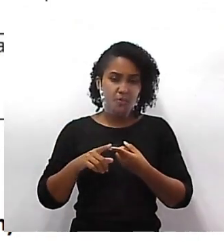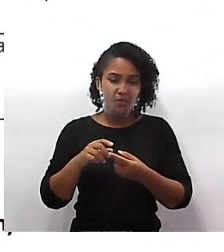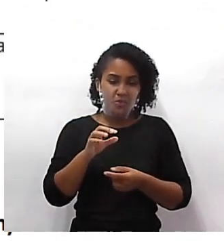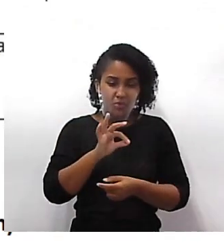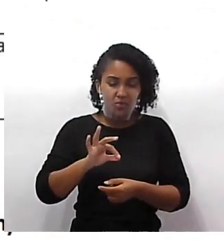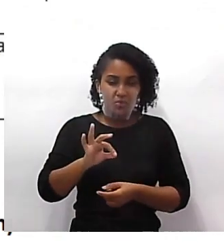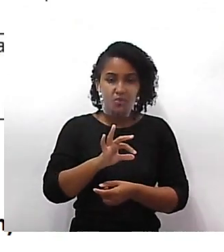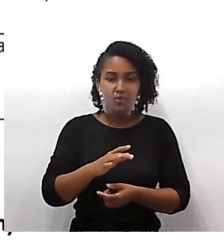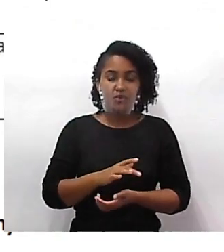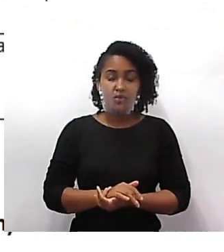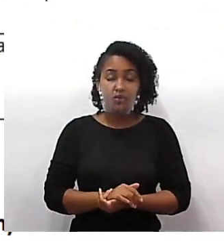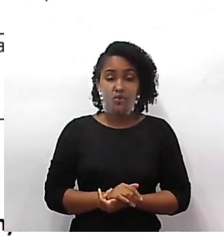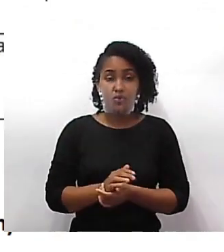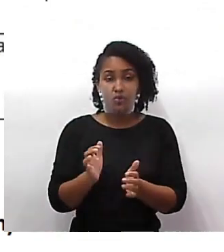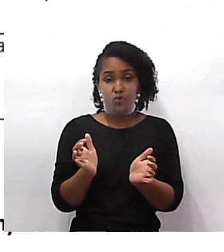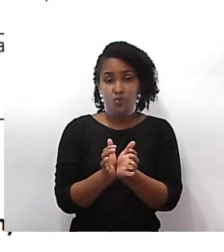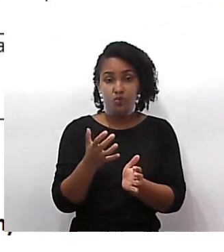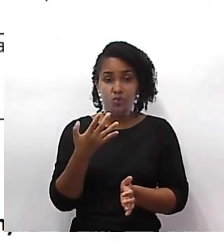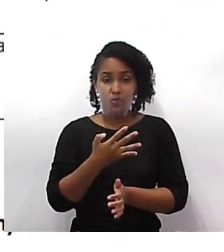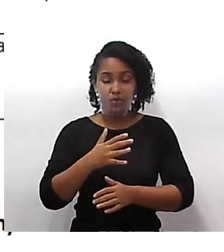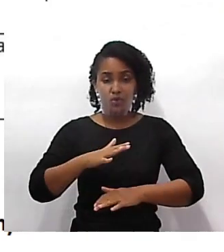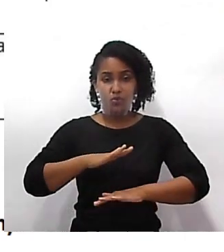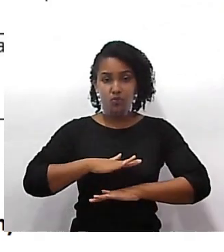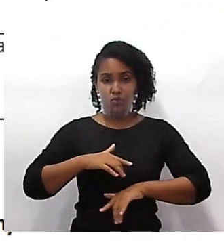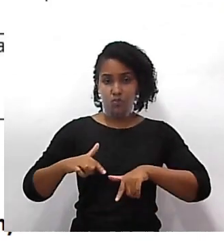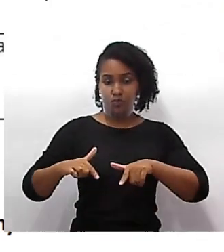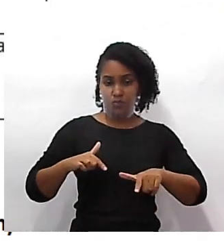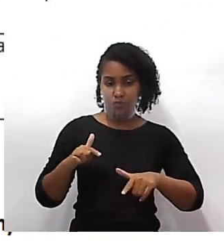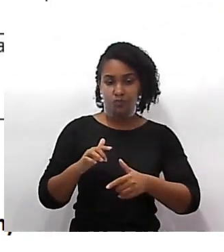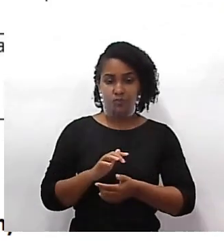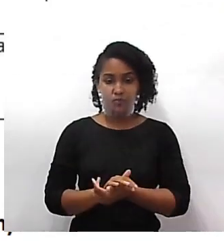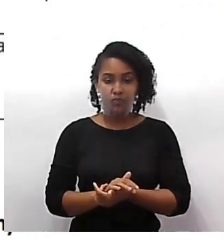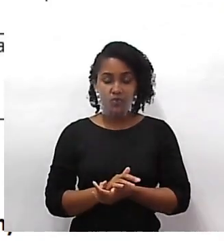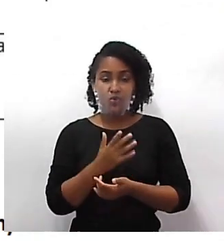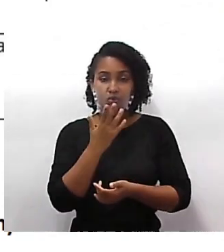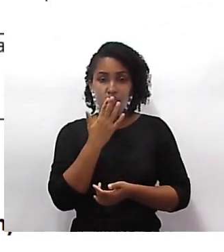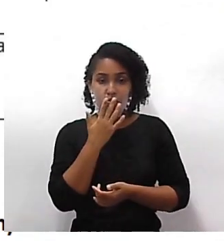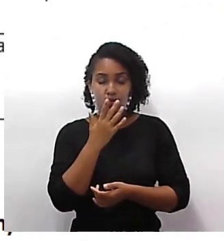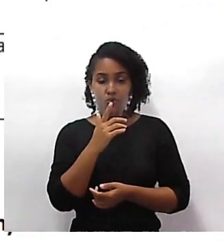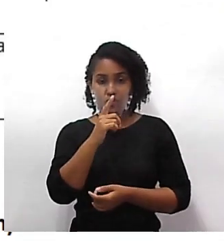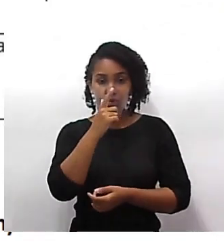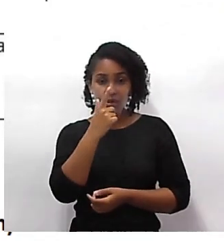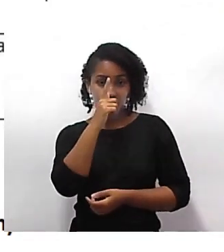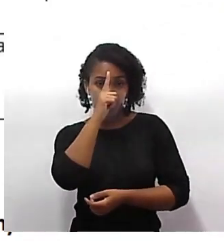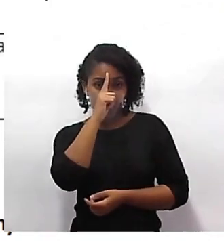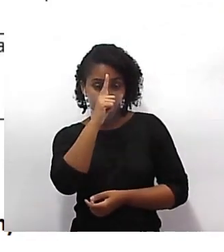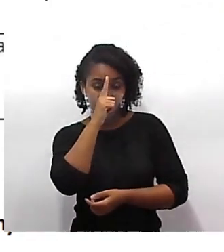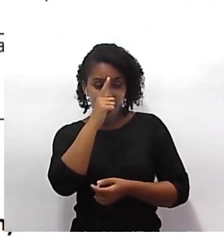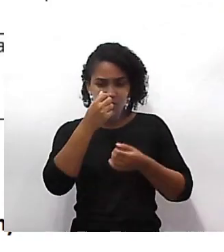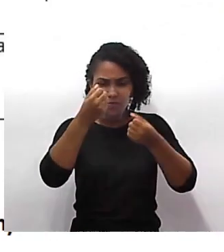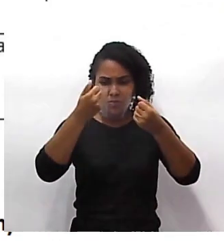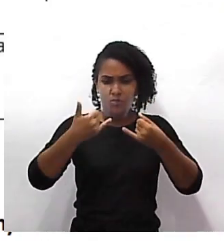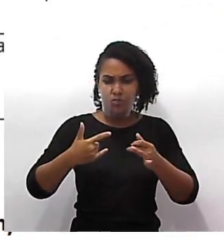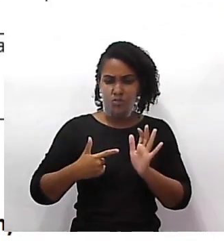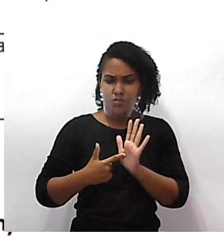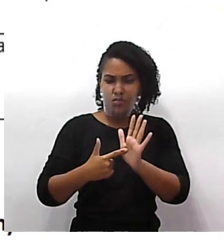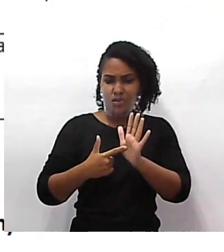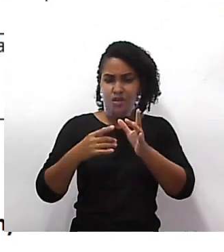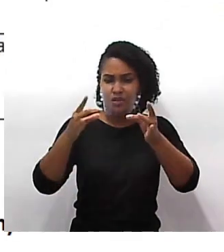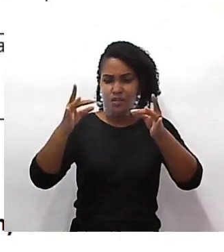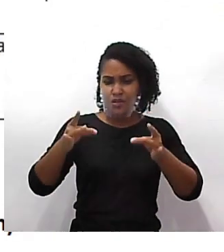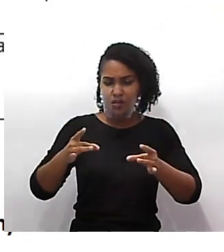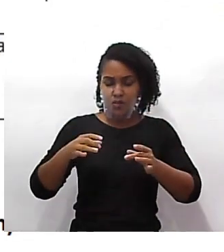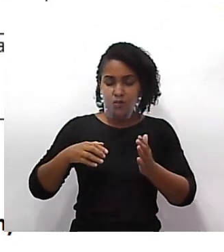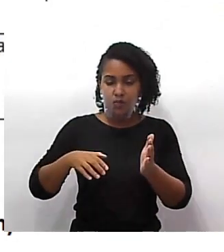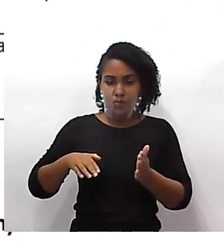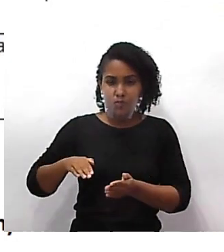grupo 4, riscos ergonômicos, temos a cor de identificação amarela, englobando levantamento e transporte